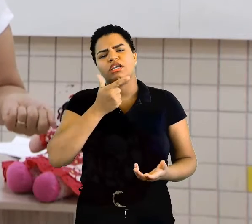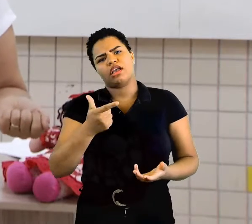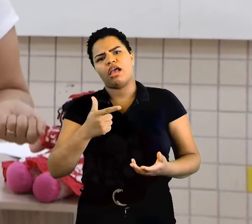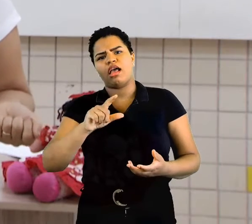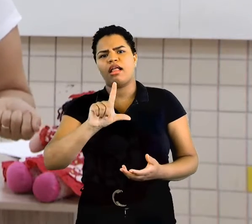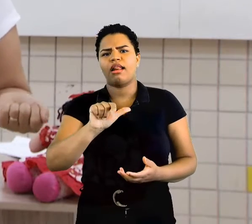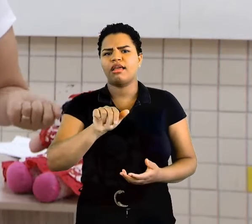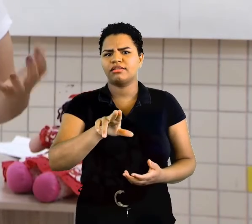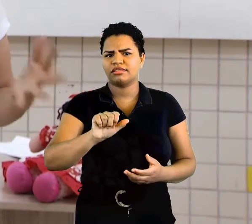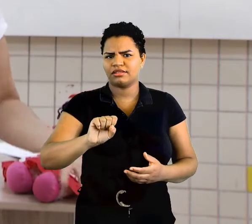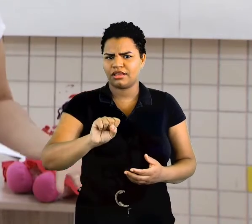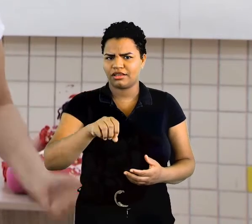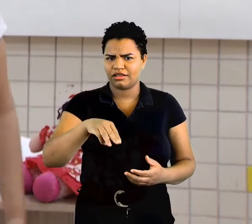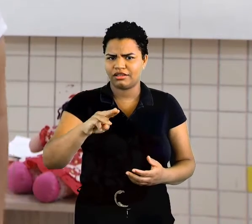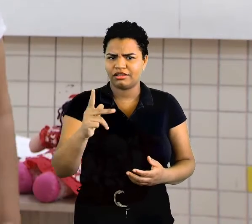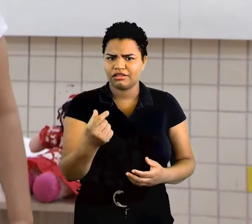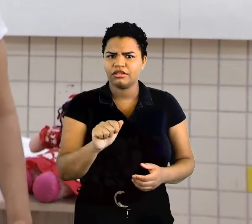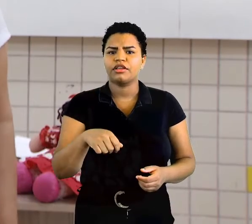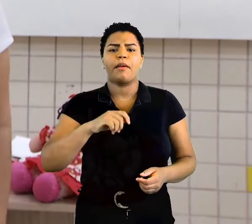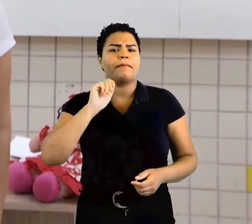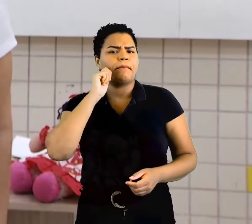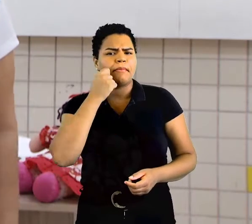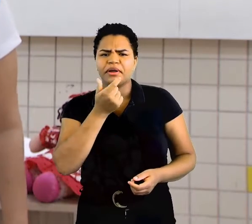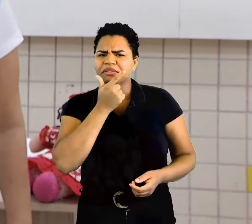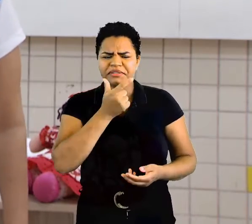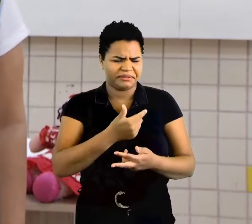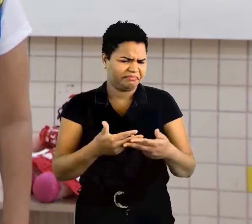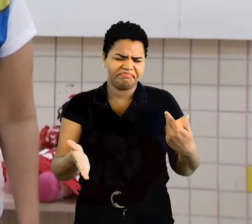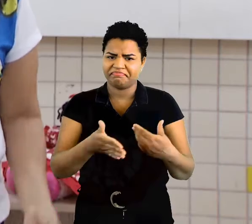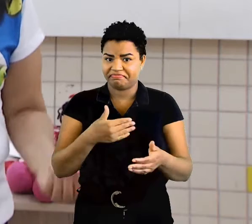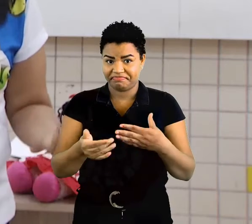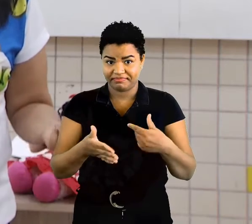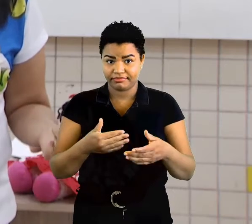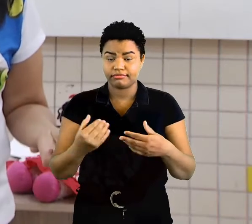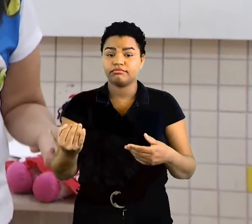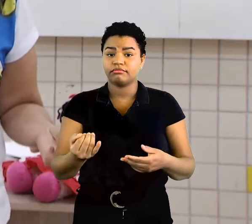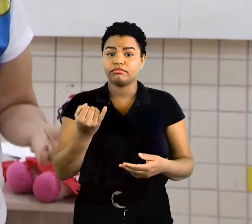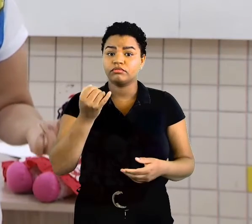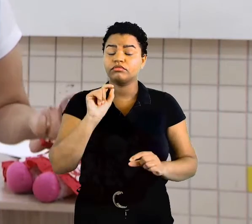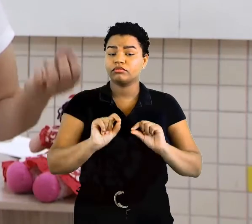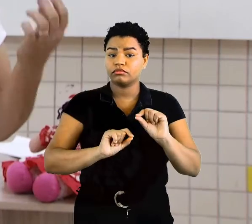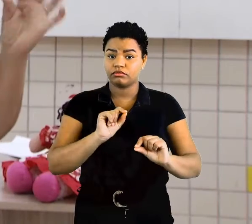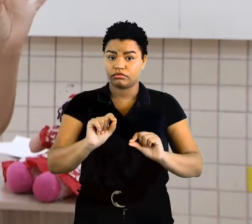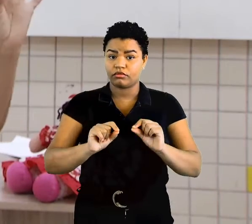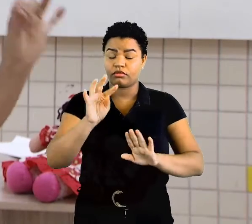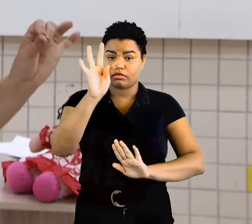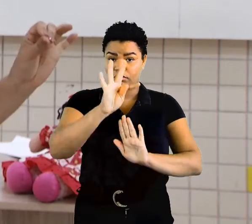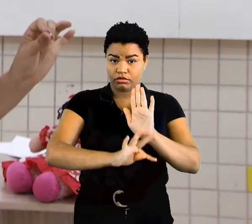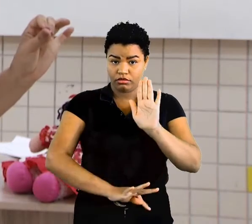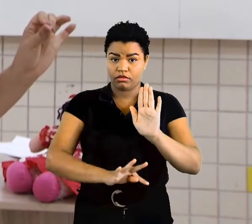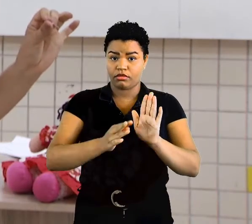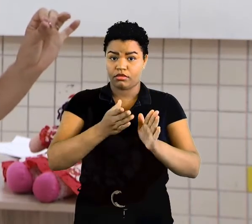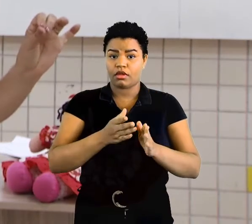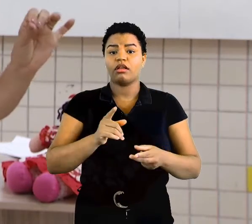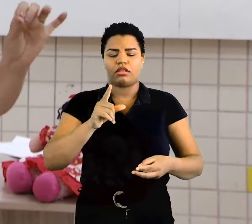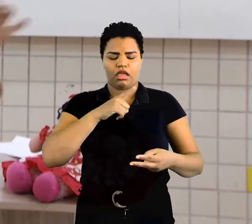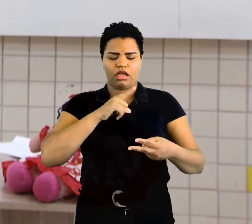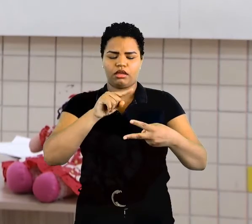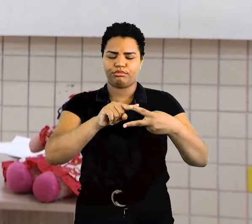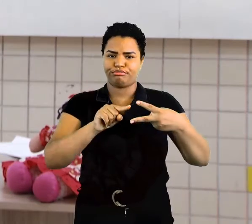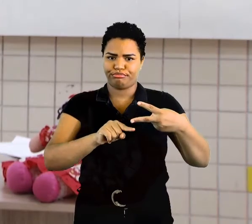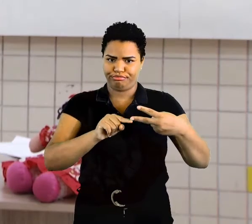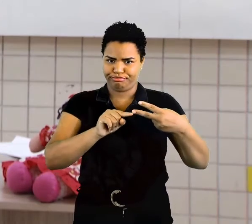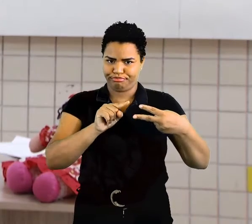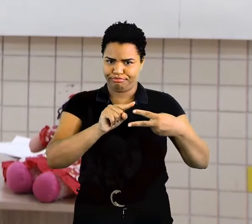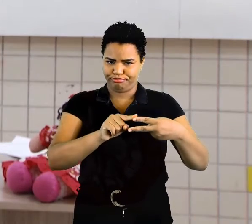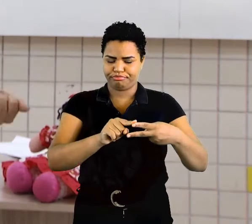de queijo, qualquer coisa. O que importa nisso? Você tem que saber que o texto ele é dividido em duas partes. Na